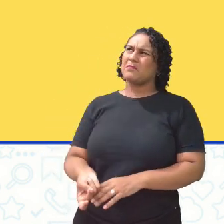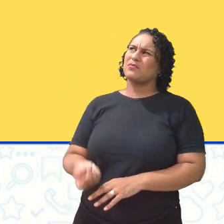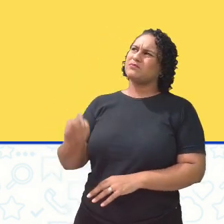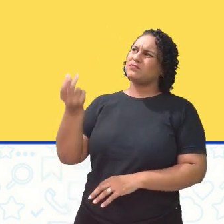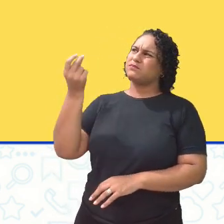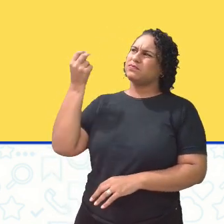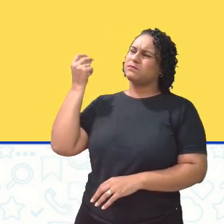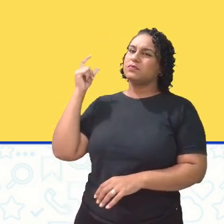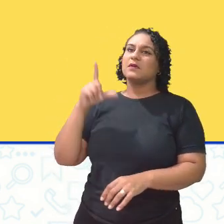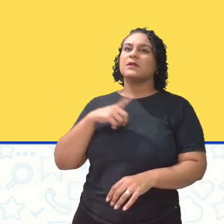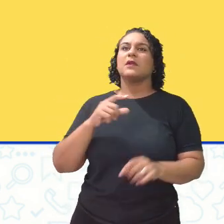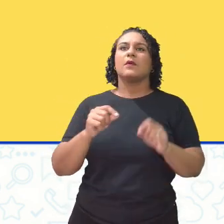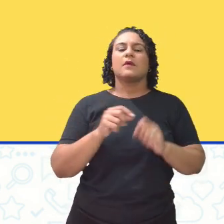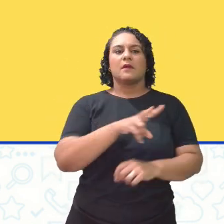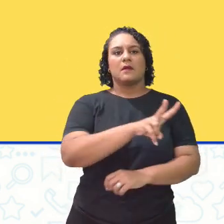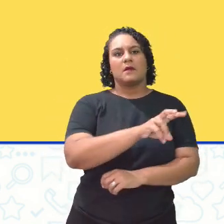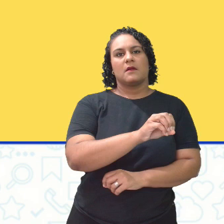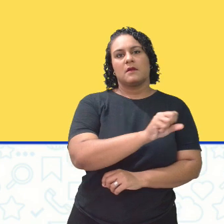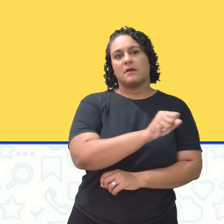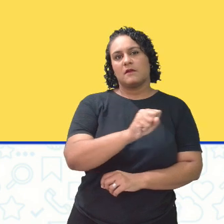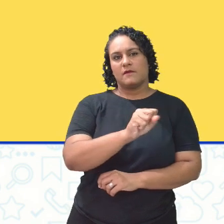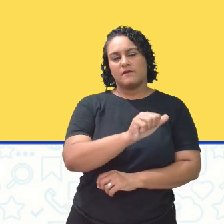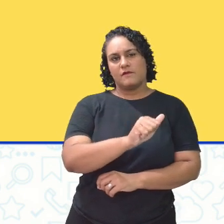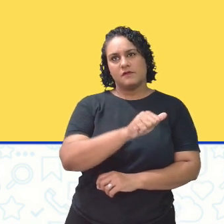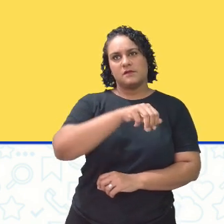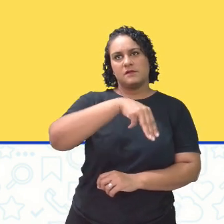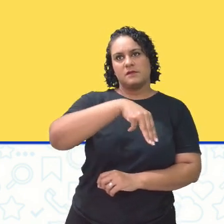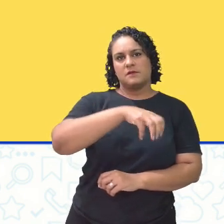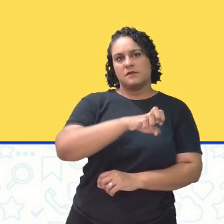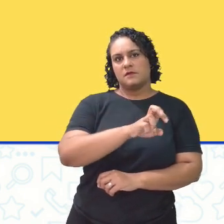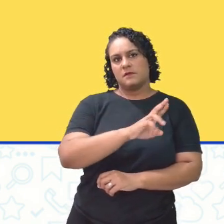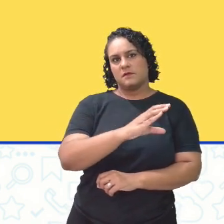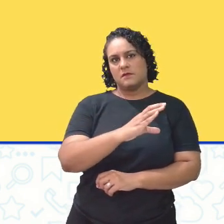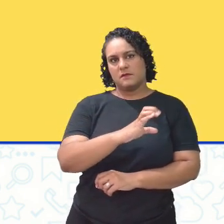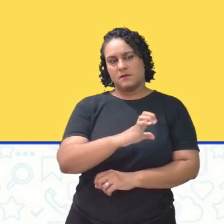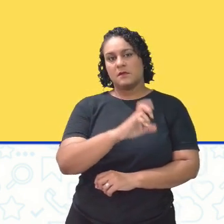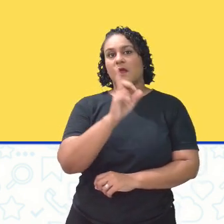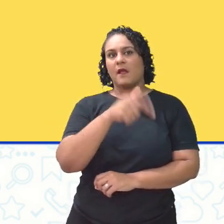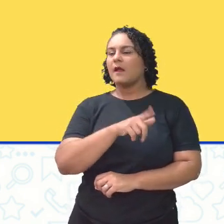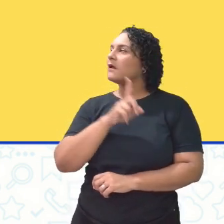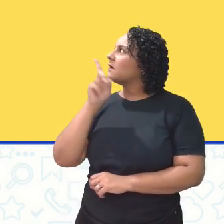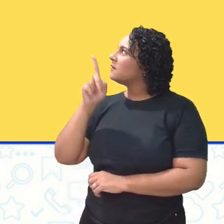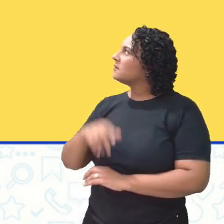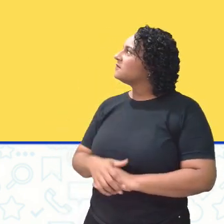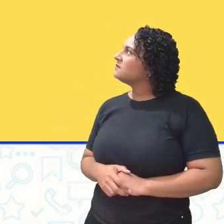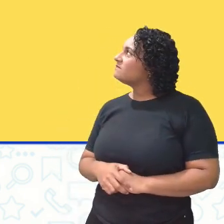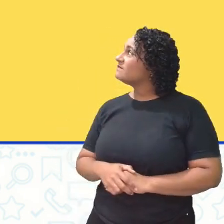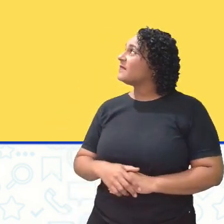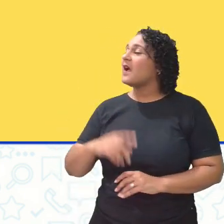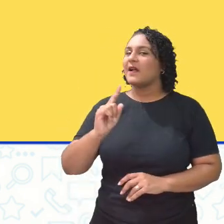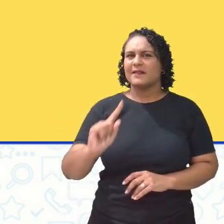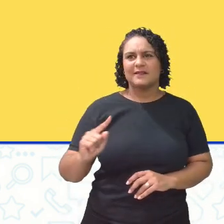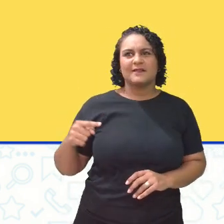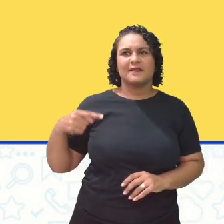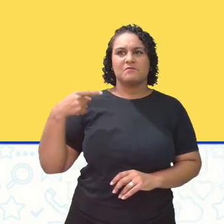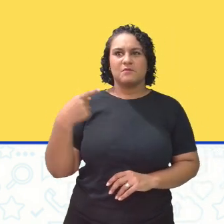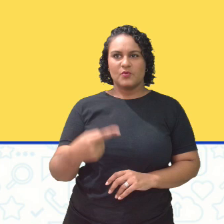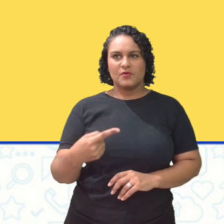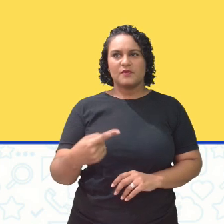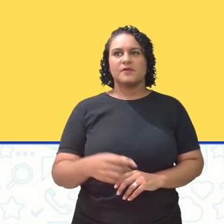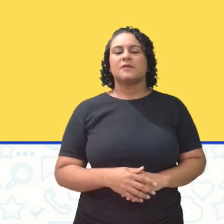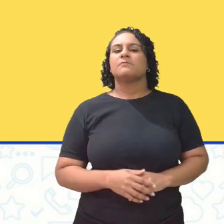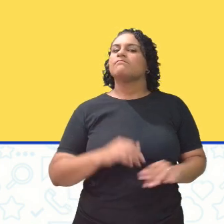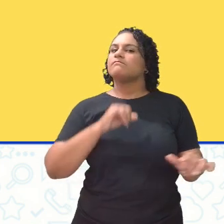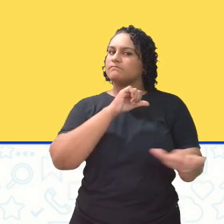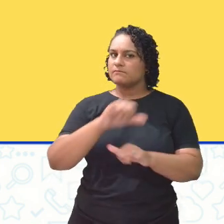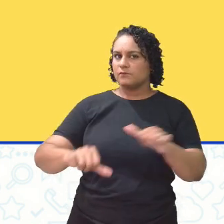nós tínhamos o vossa mercê, era escrito assim. E aí depois